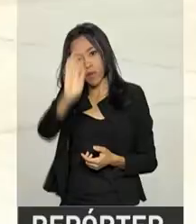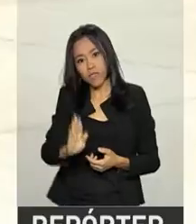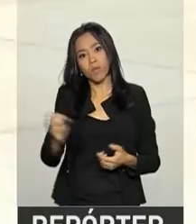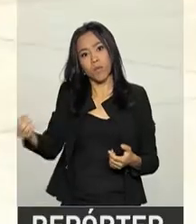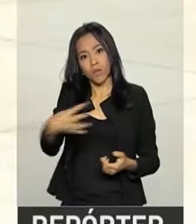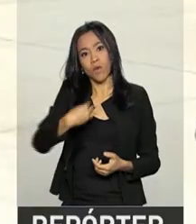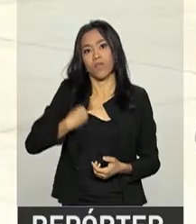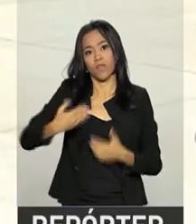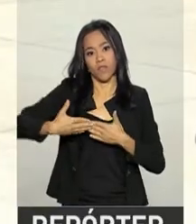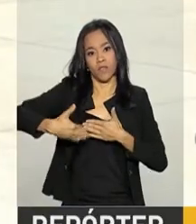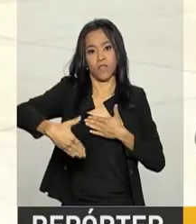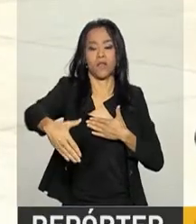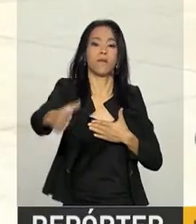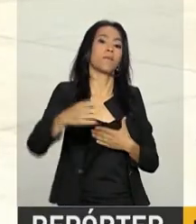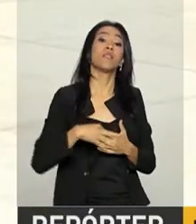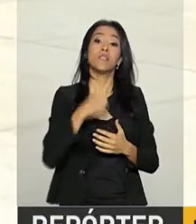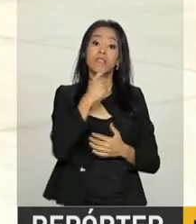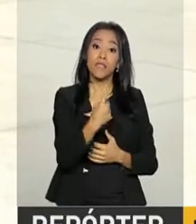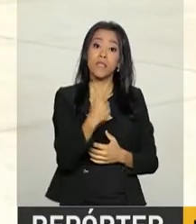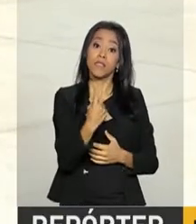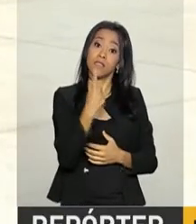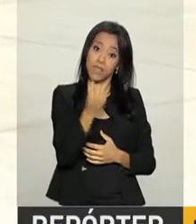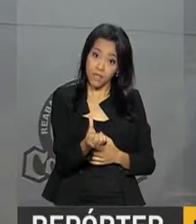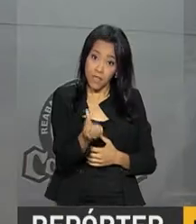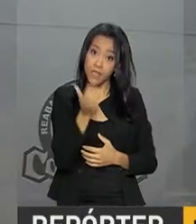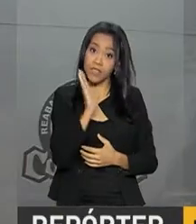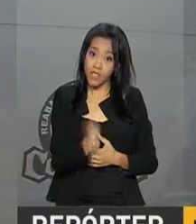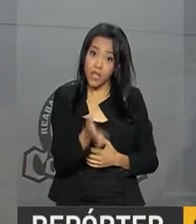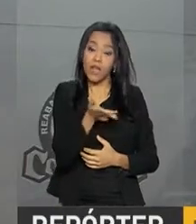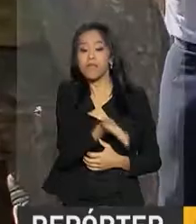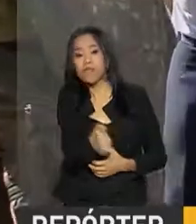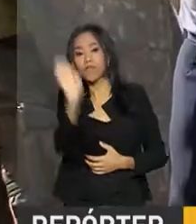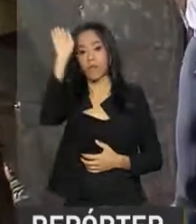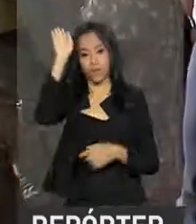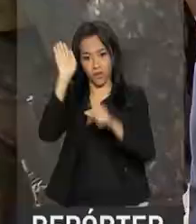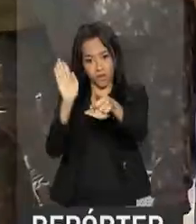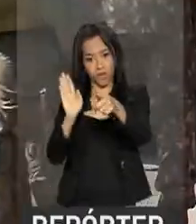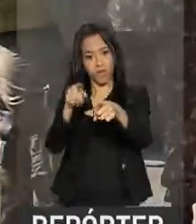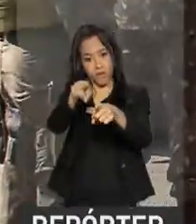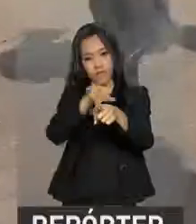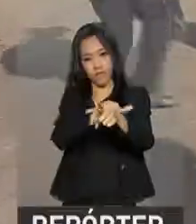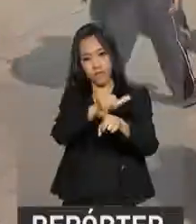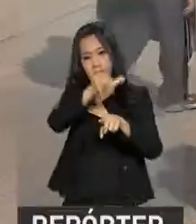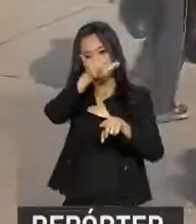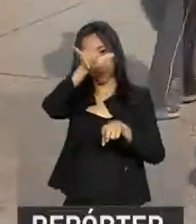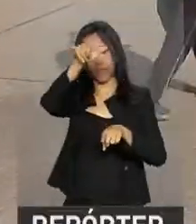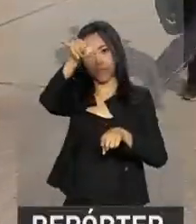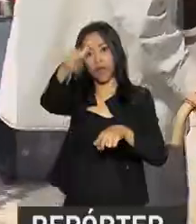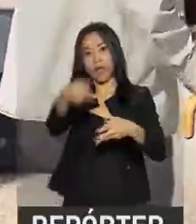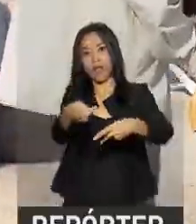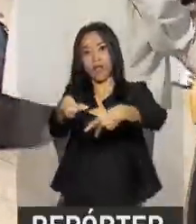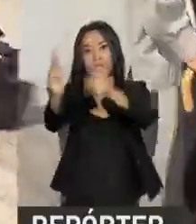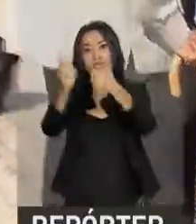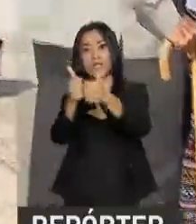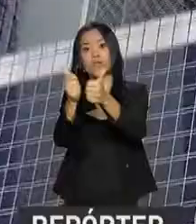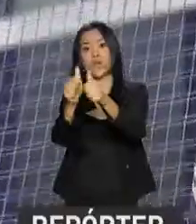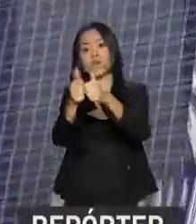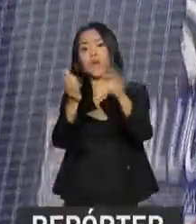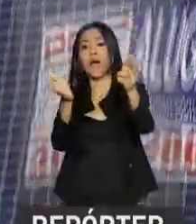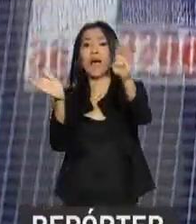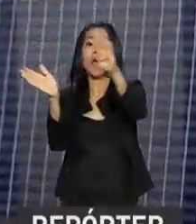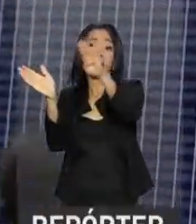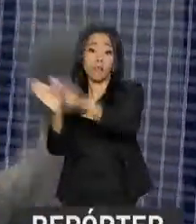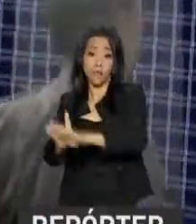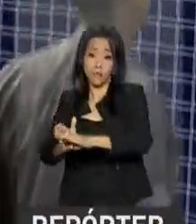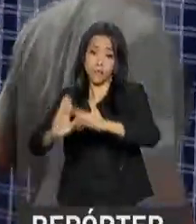Brasil. 116 imigrantes já desembarcaram aqui na base aérea de São Paulo e foram levados em ônibus até os abrigos